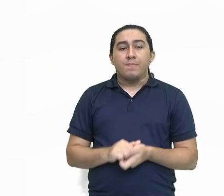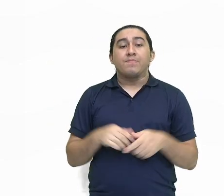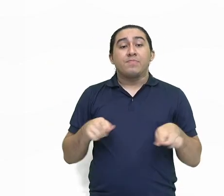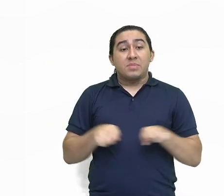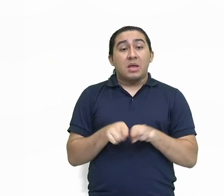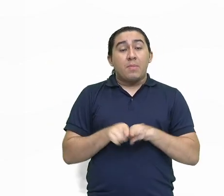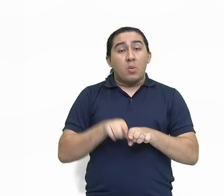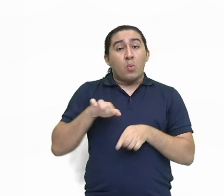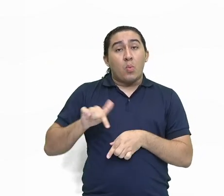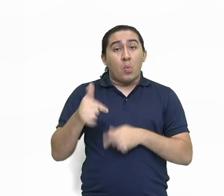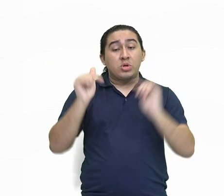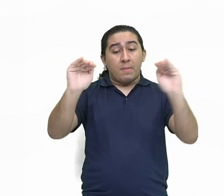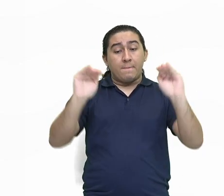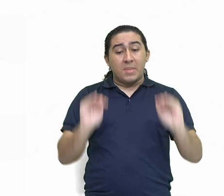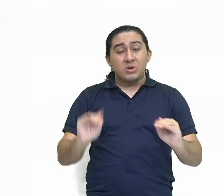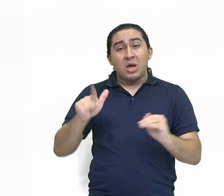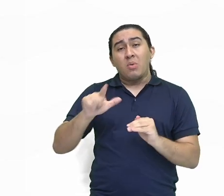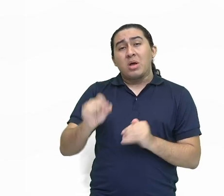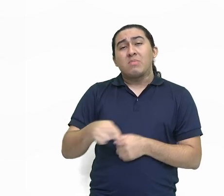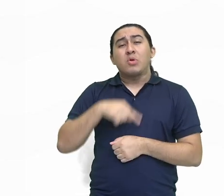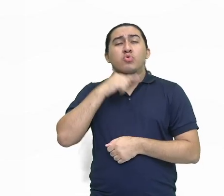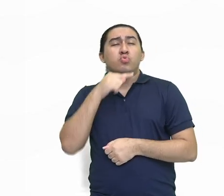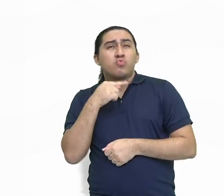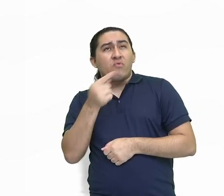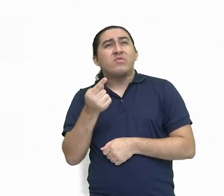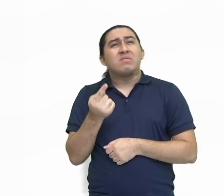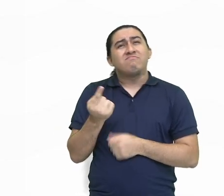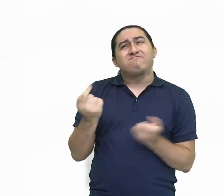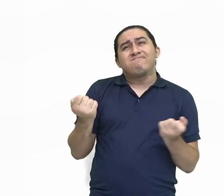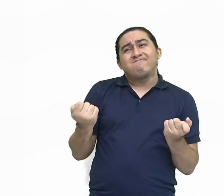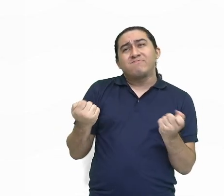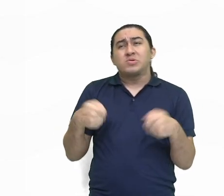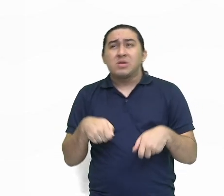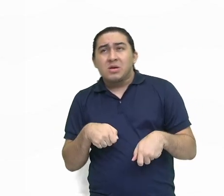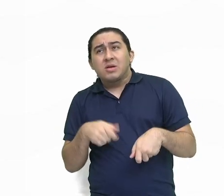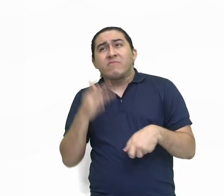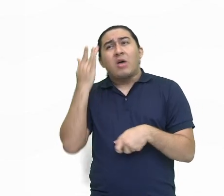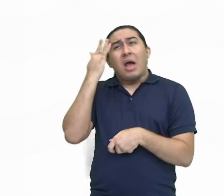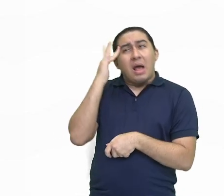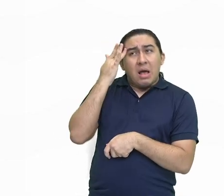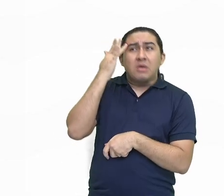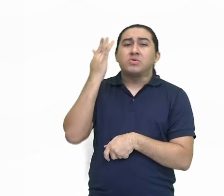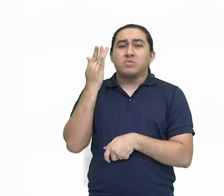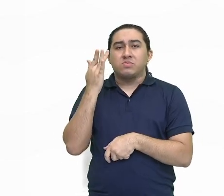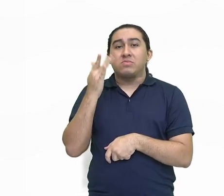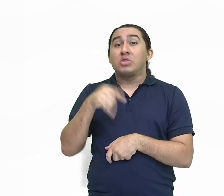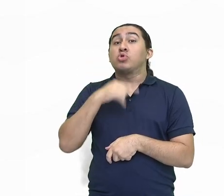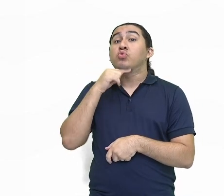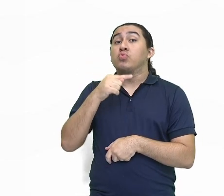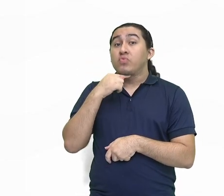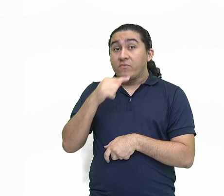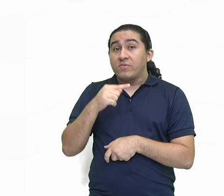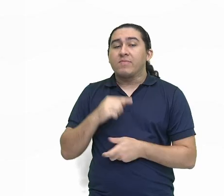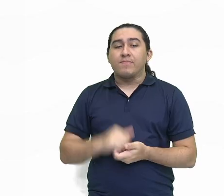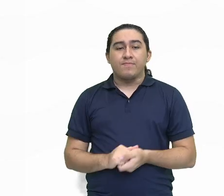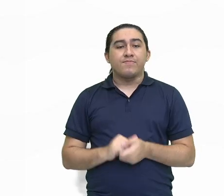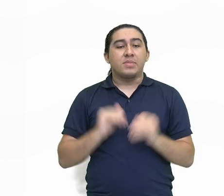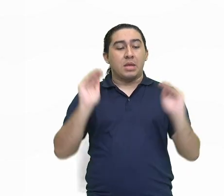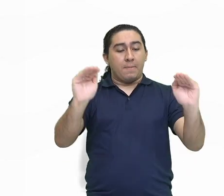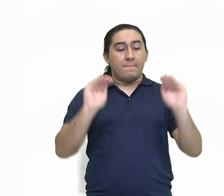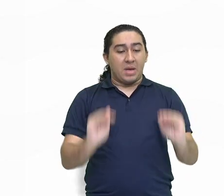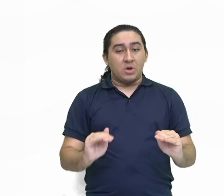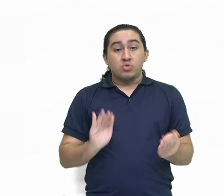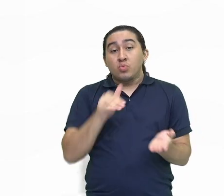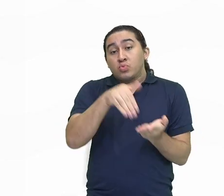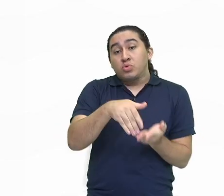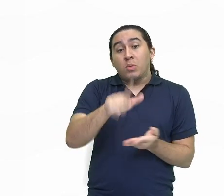subjuntivo expressa uma dúvida, uma suposição, uma incerteza, uma possibilidade. É o não sei, né? E o modo imperativo